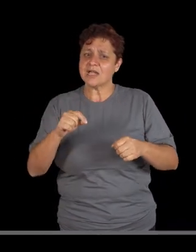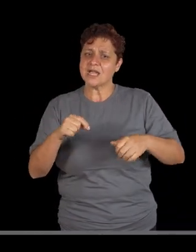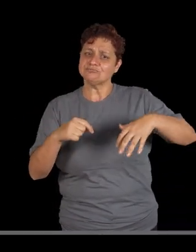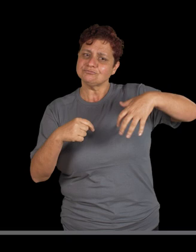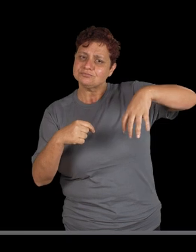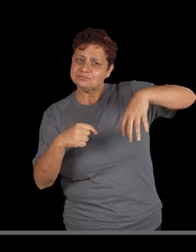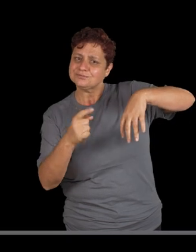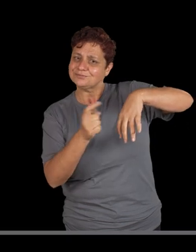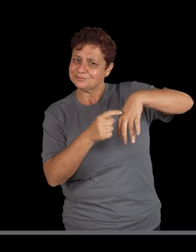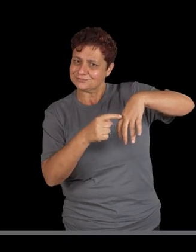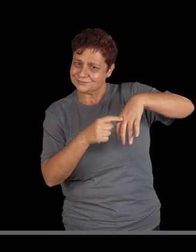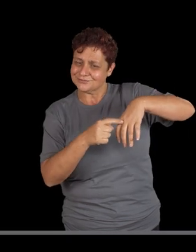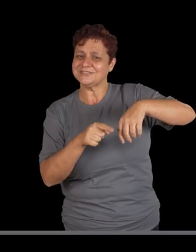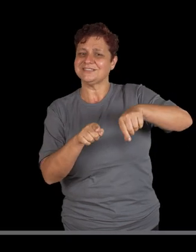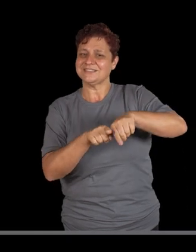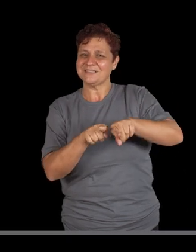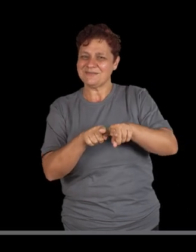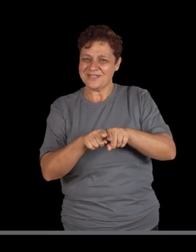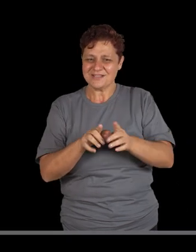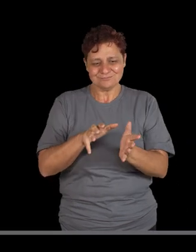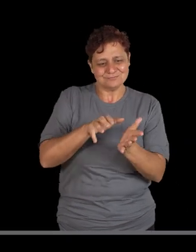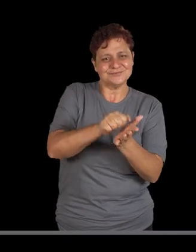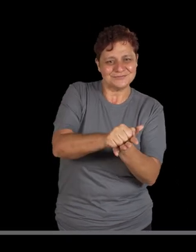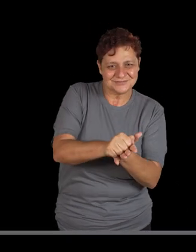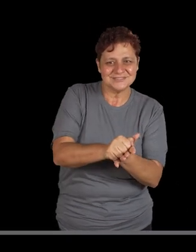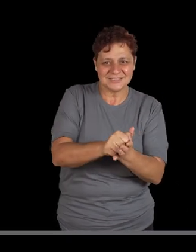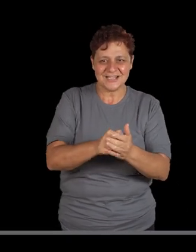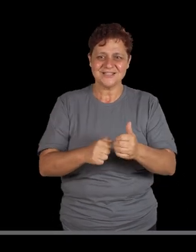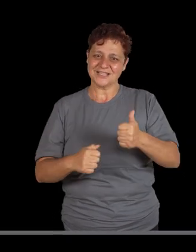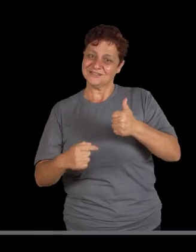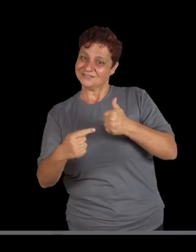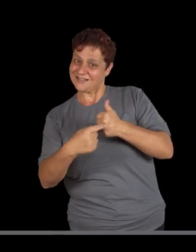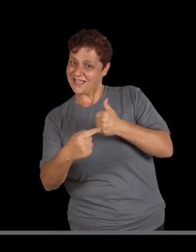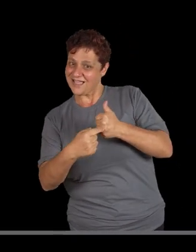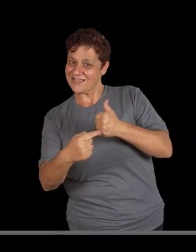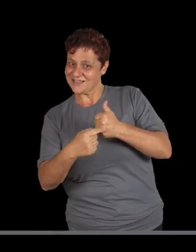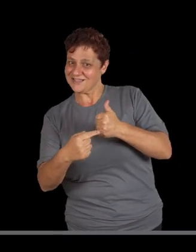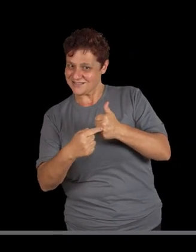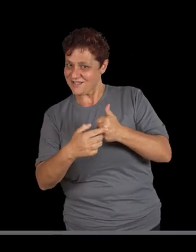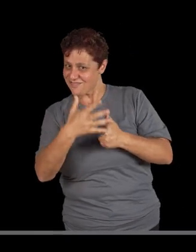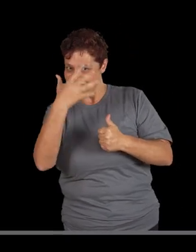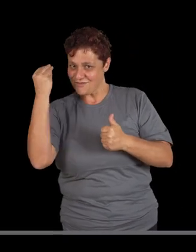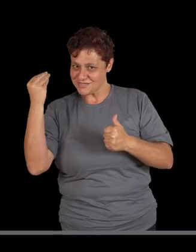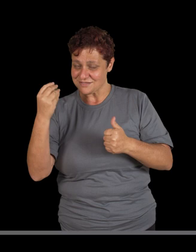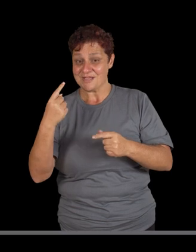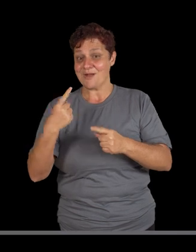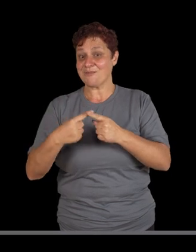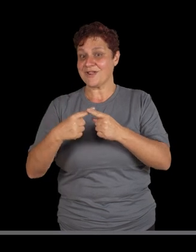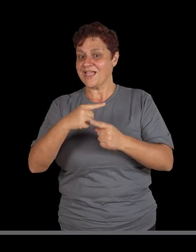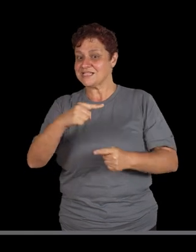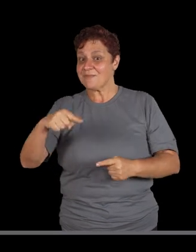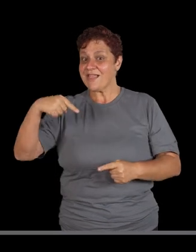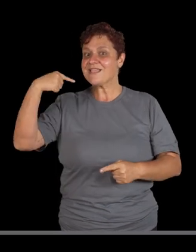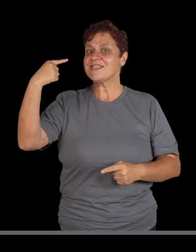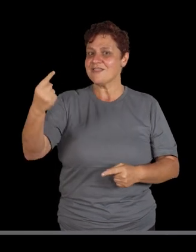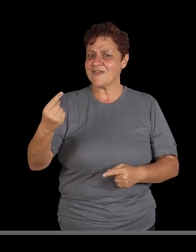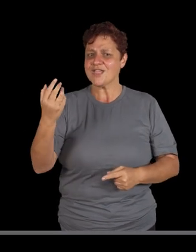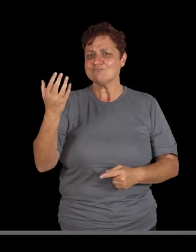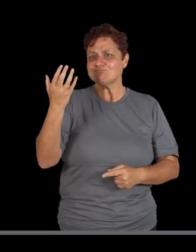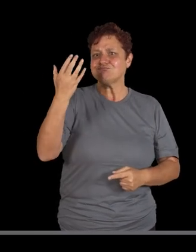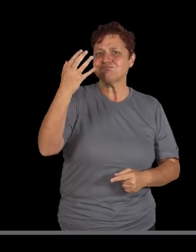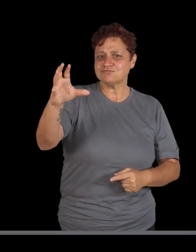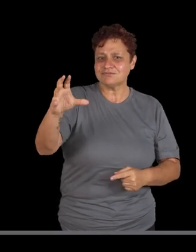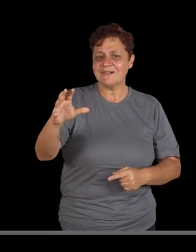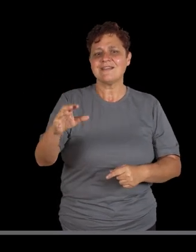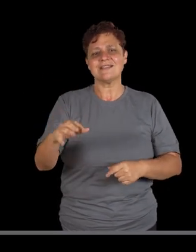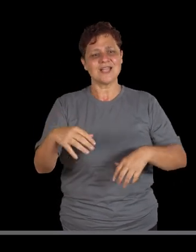canal, já ativa as notificações, tá? Não esquece de dar o seu like, porque a semana que vem eu vou voltar aqui, vou postar